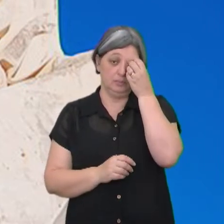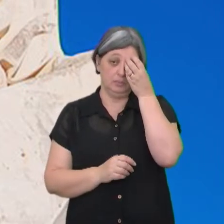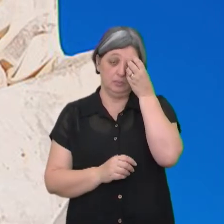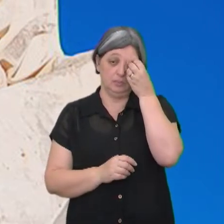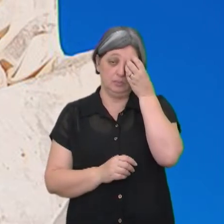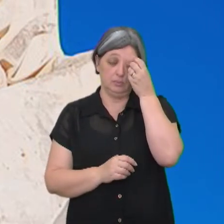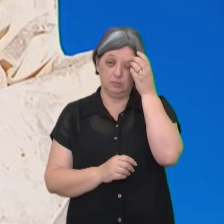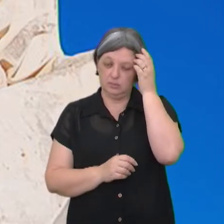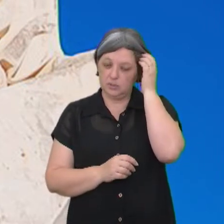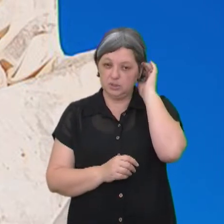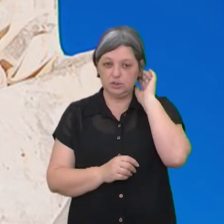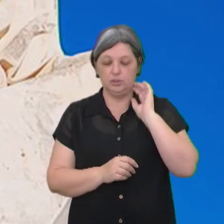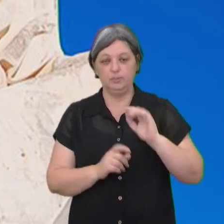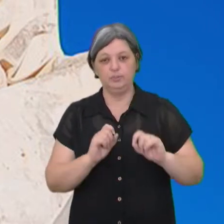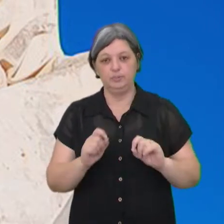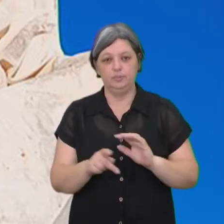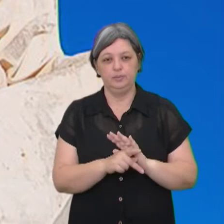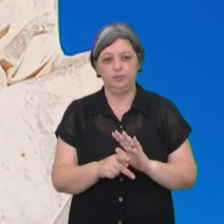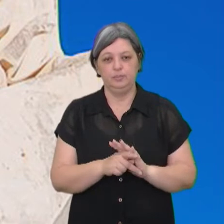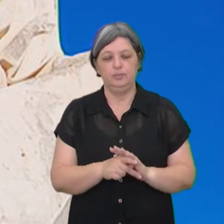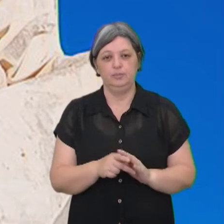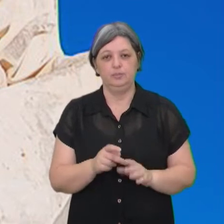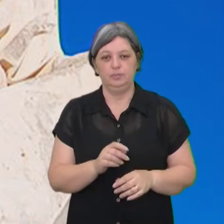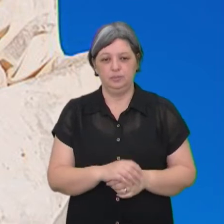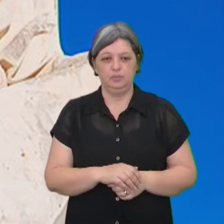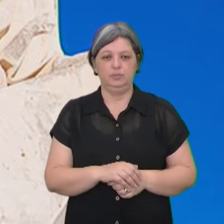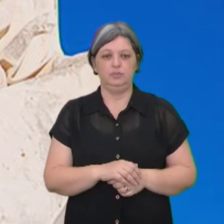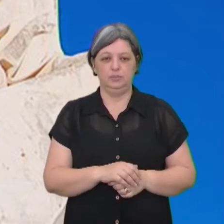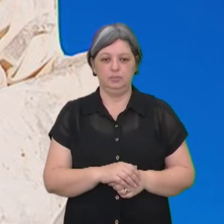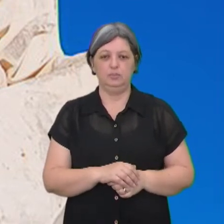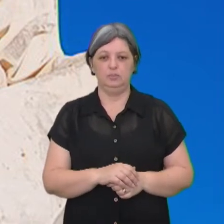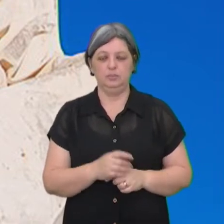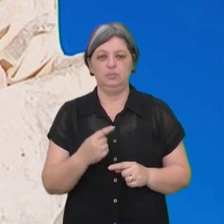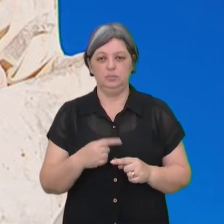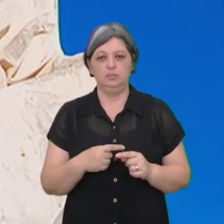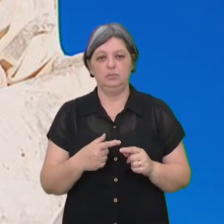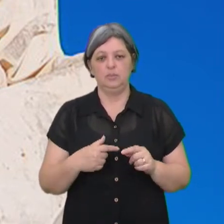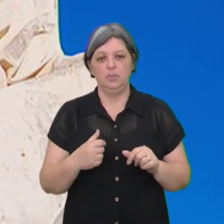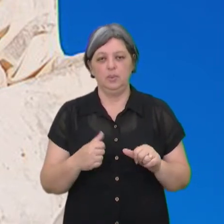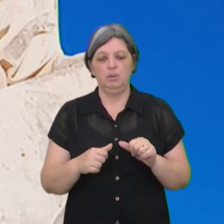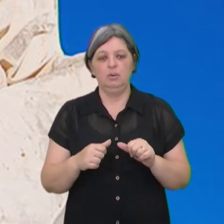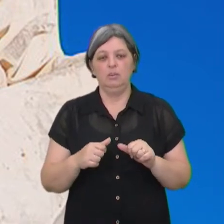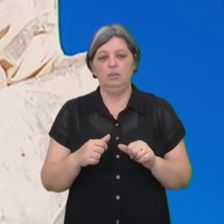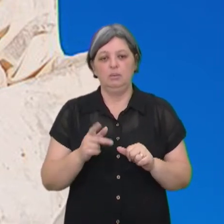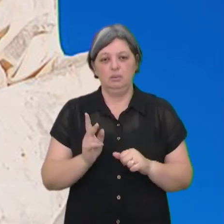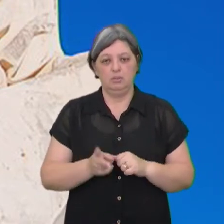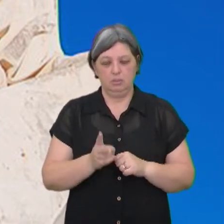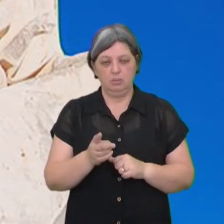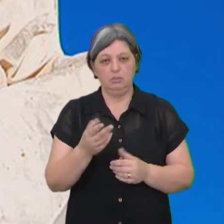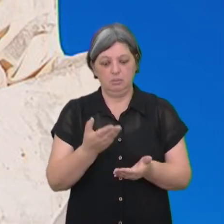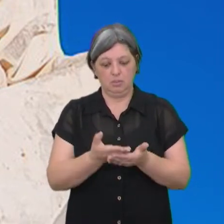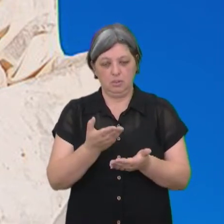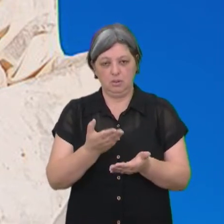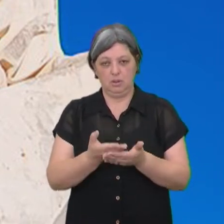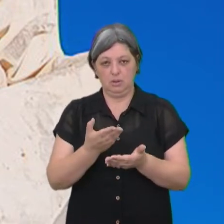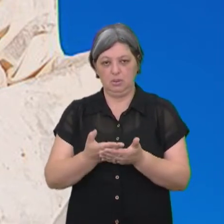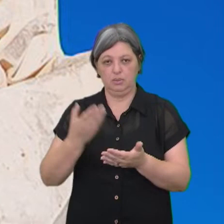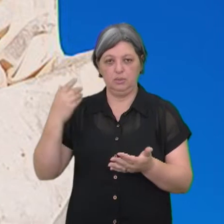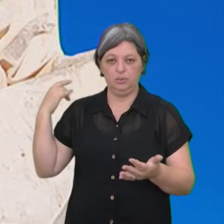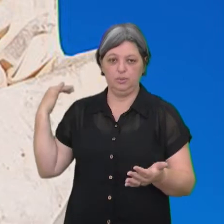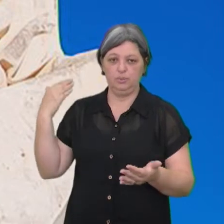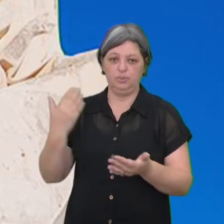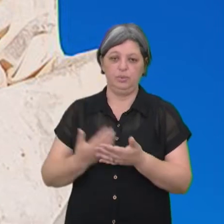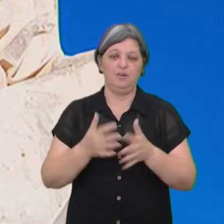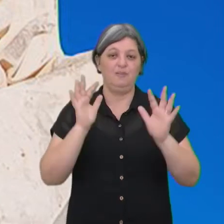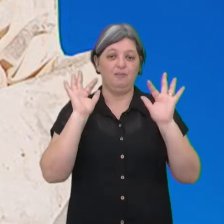né? Então, tem tudo isso que está envolvido e isso tudo é o que a gente acaba e foi vendo nessas aulas, a gente vai